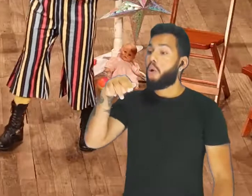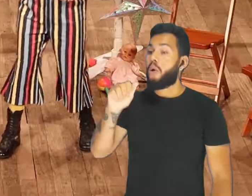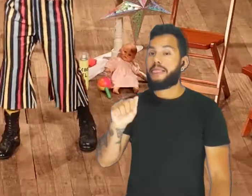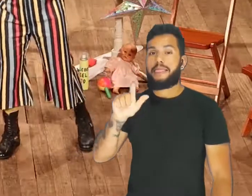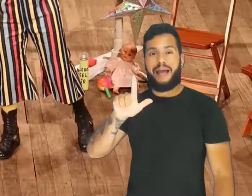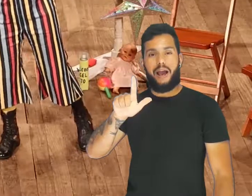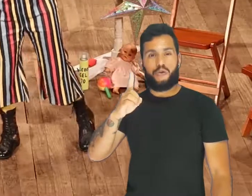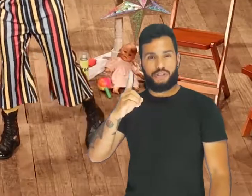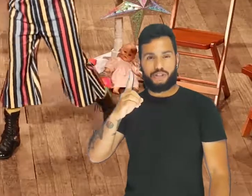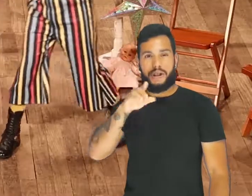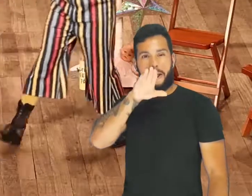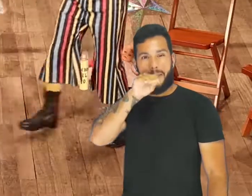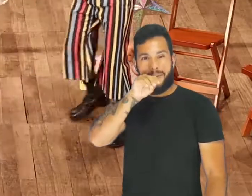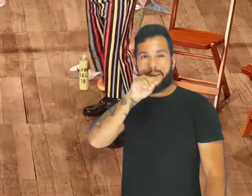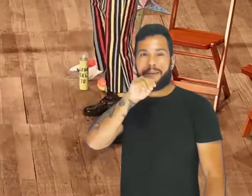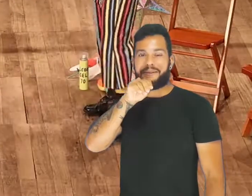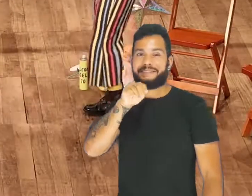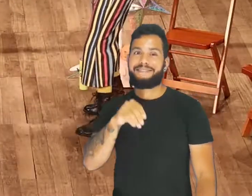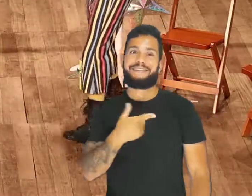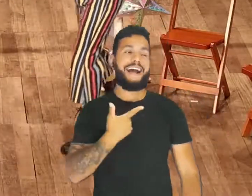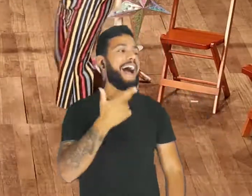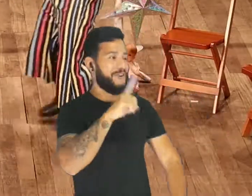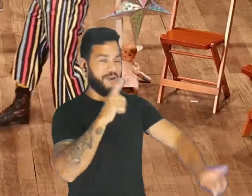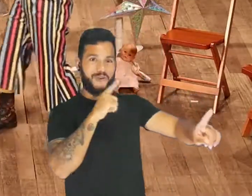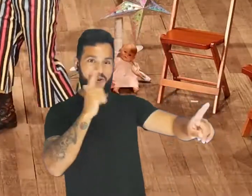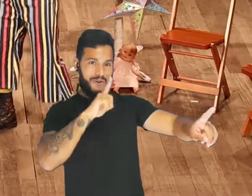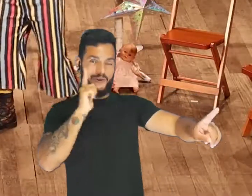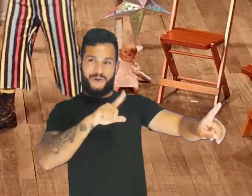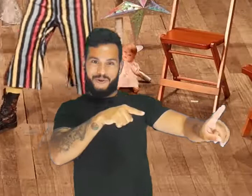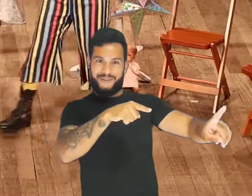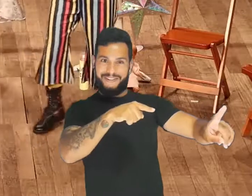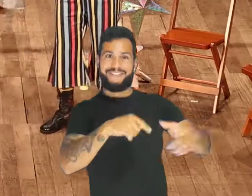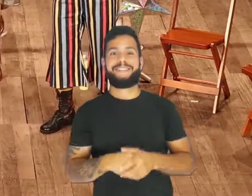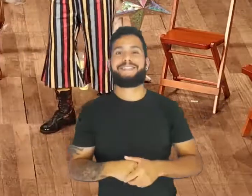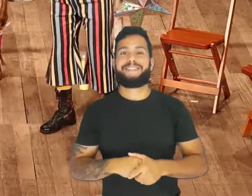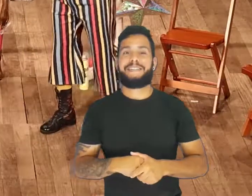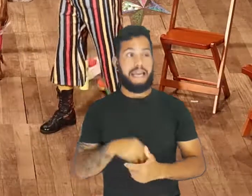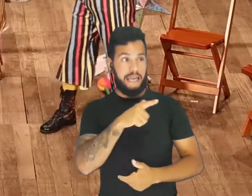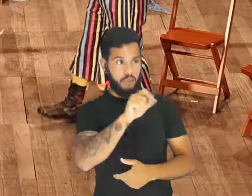com D? Donald. Pois é, peguei pra ti.